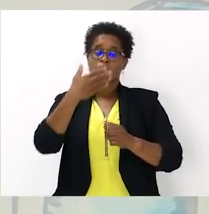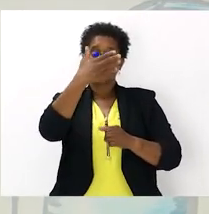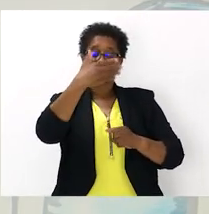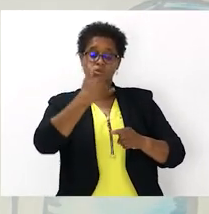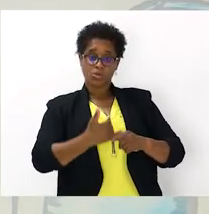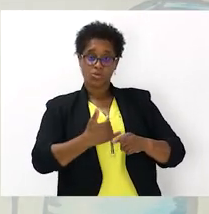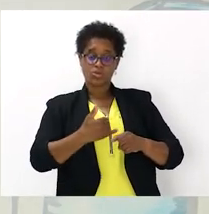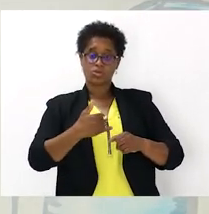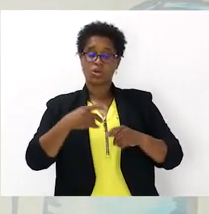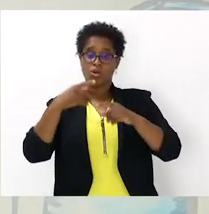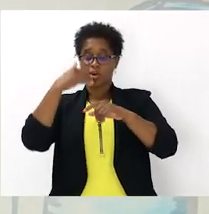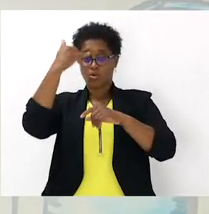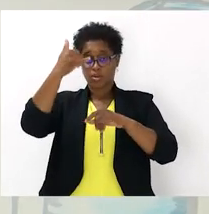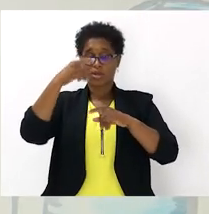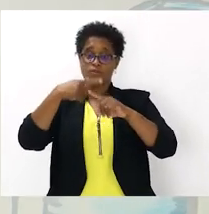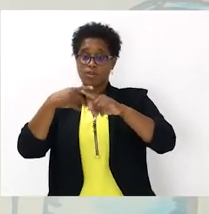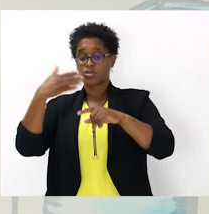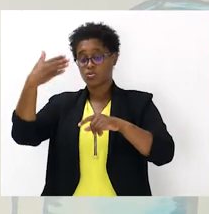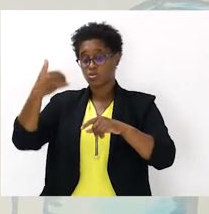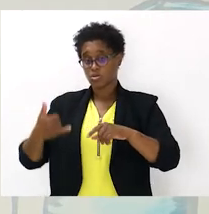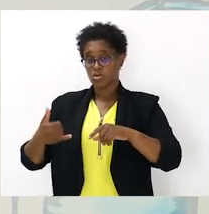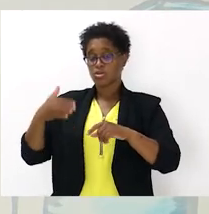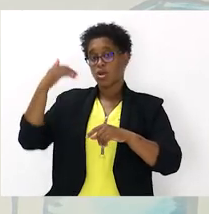sobre 2 ao quadrado vezes 1 sobre 2 ao quadrado.